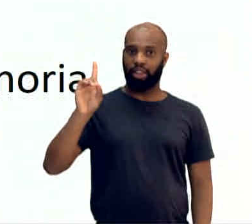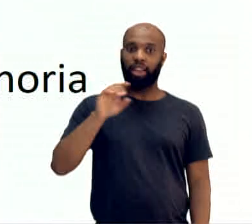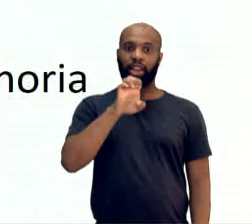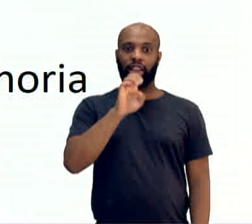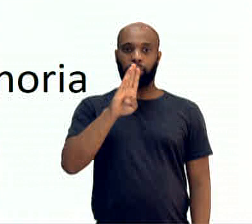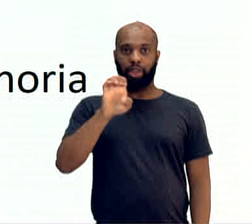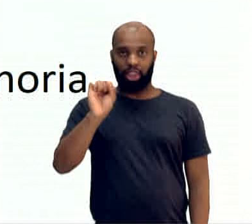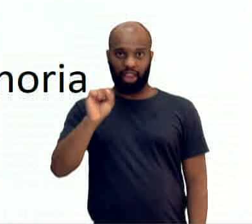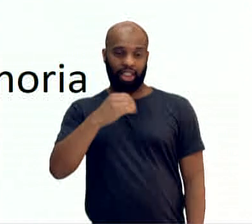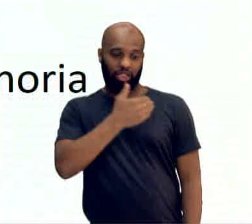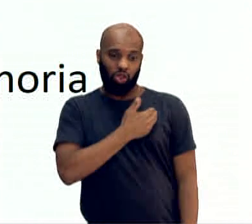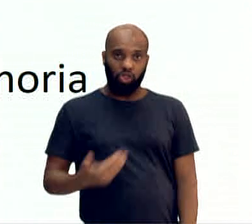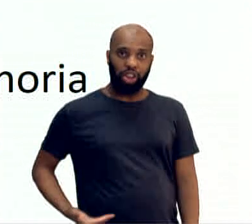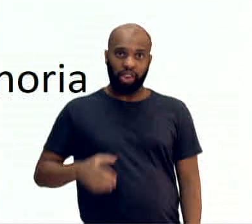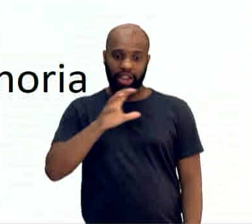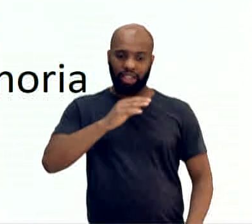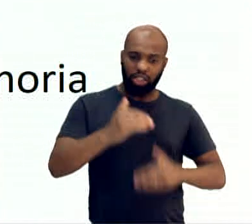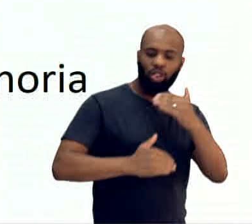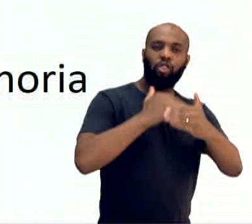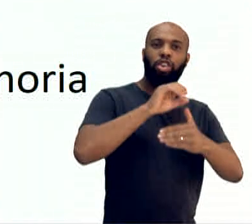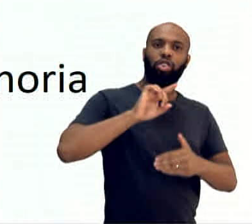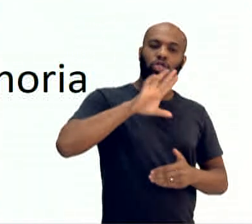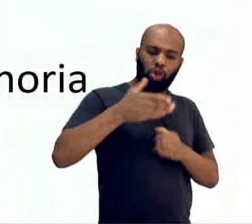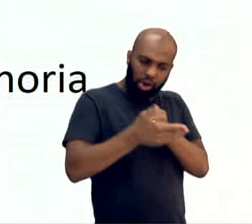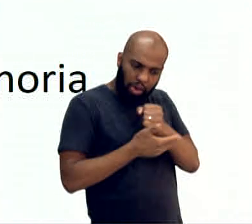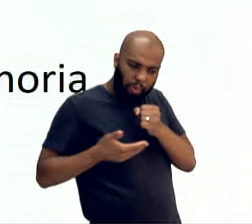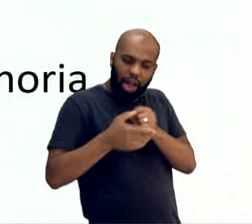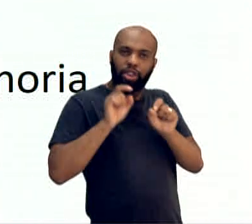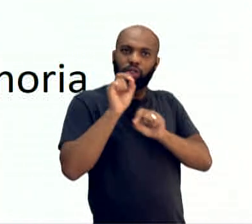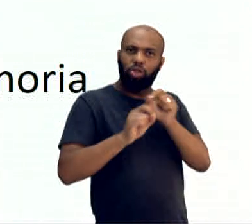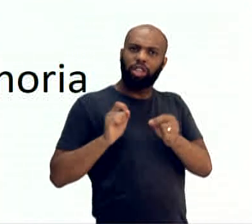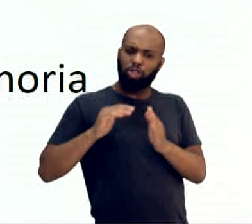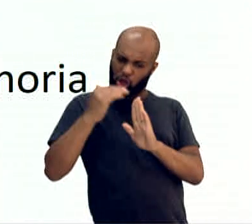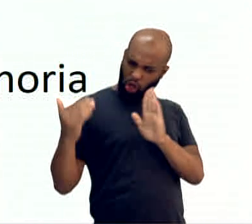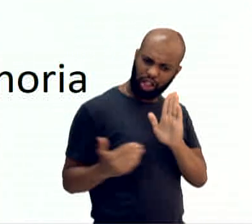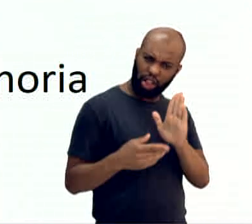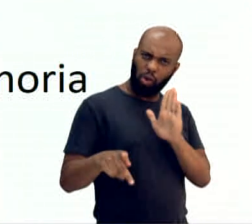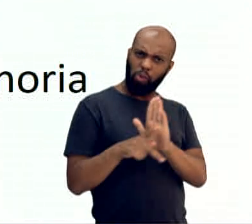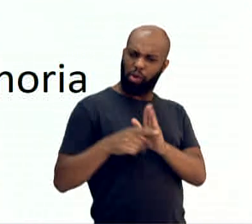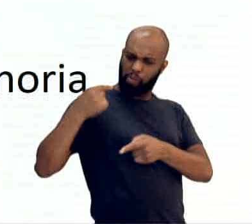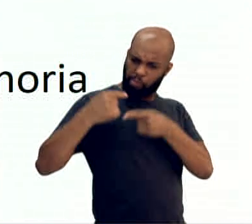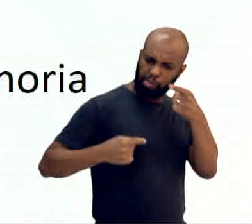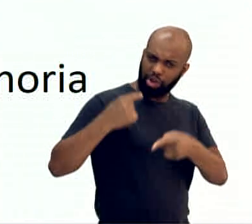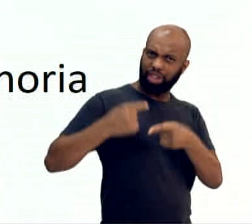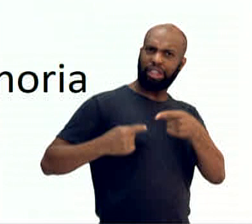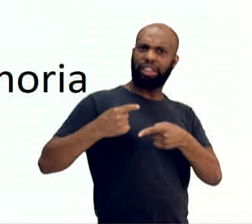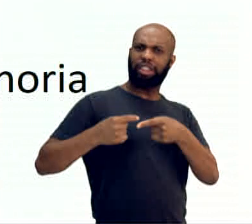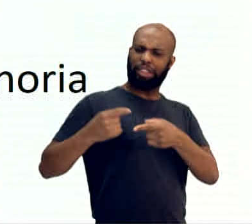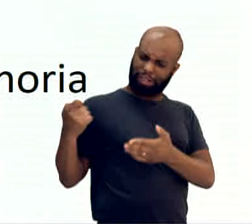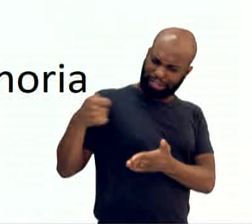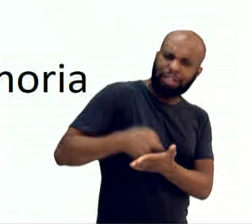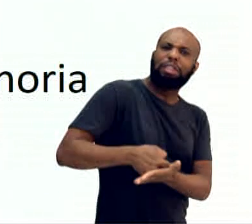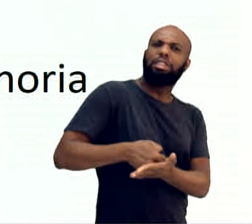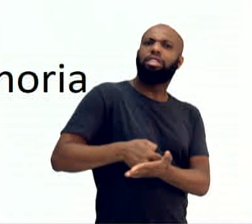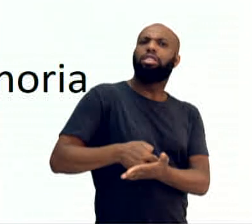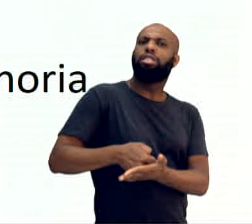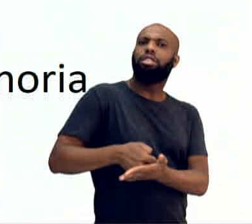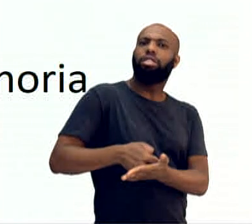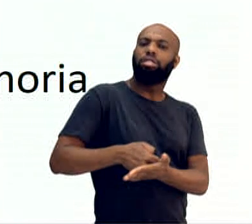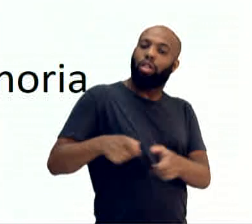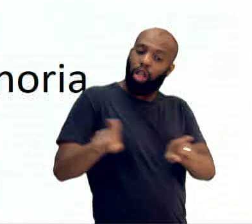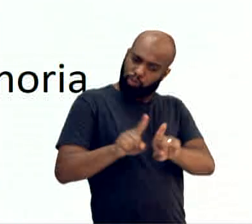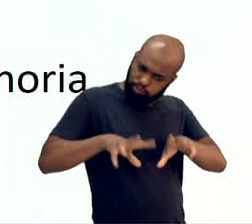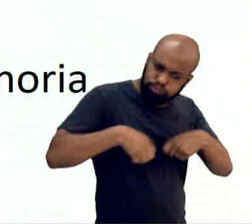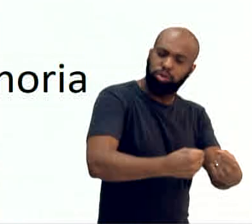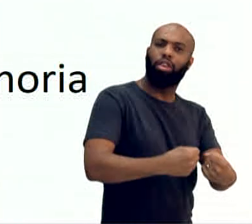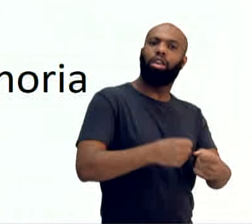bem-estar social se desenvolveu sobre uma concepção totalitária da política, despótica, tirana,